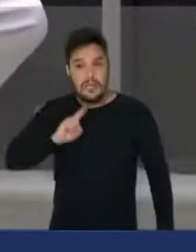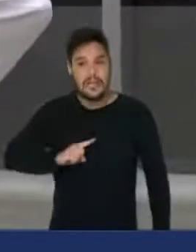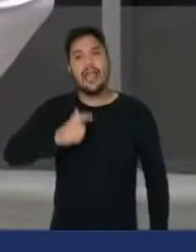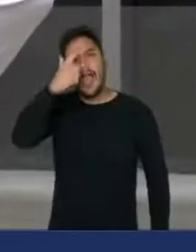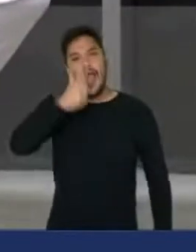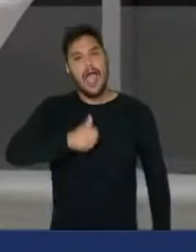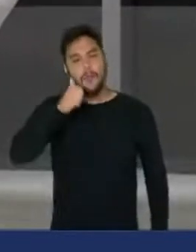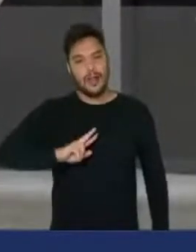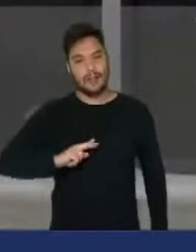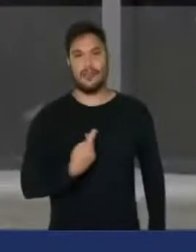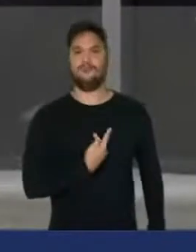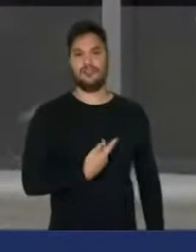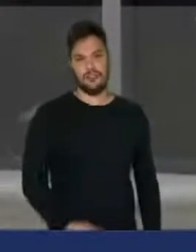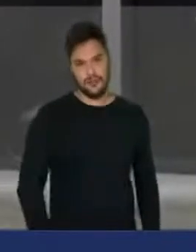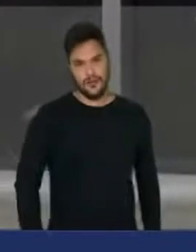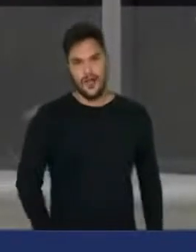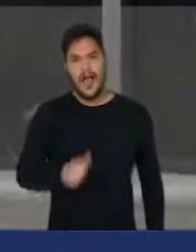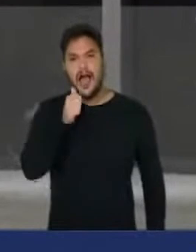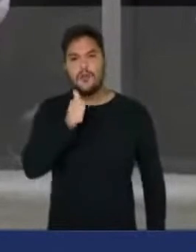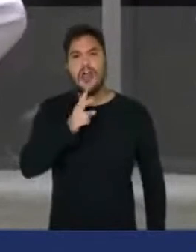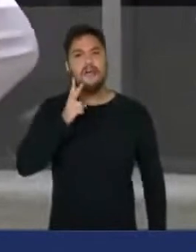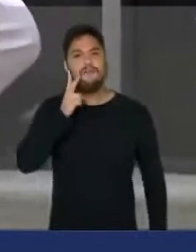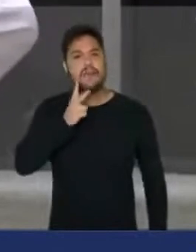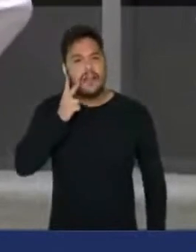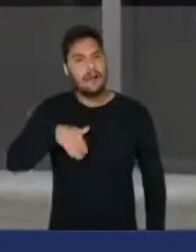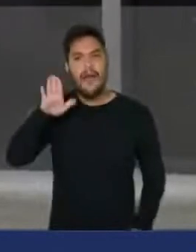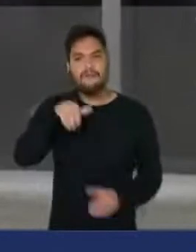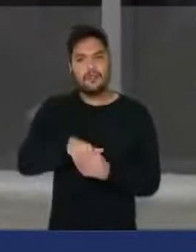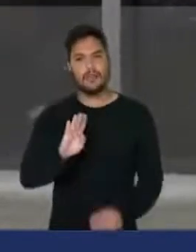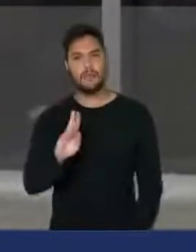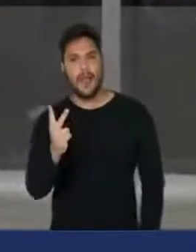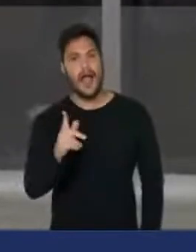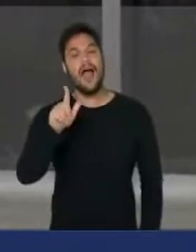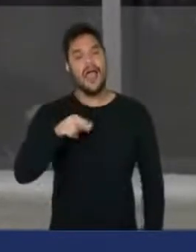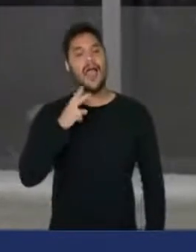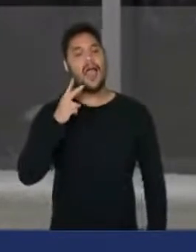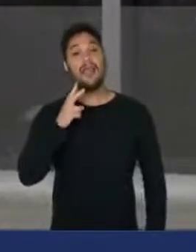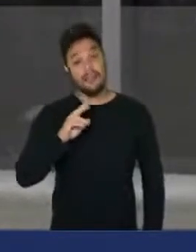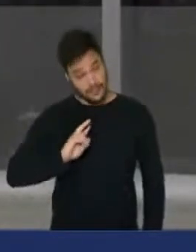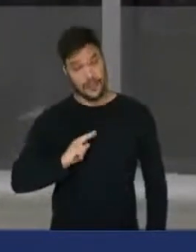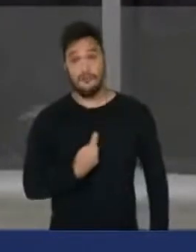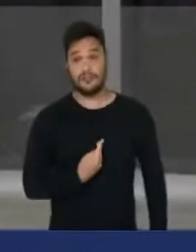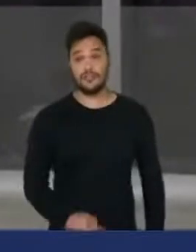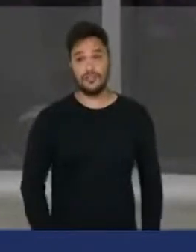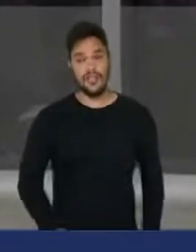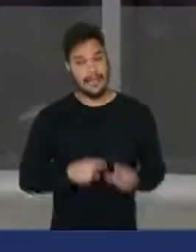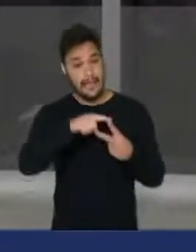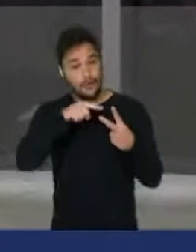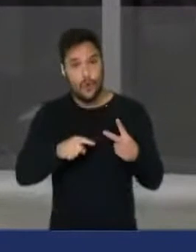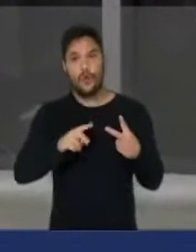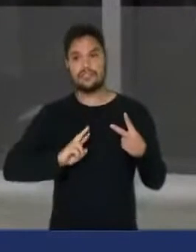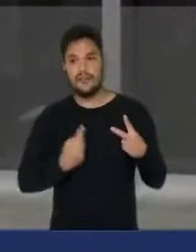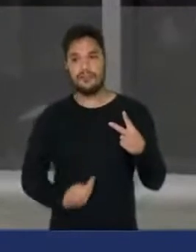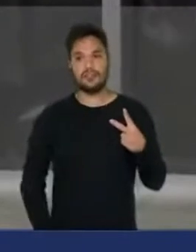uma travesti, que a vereadora mais votada da história de Belo Horizonte é uma travesti, e que temos duas travestis aqui,